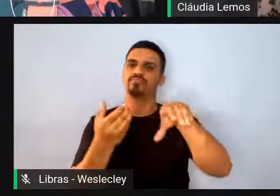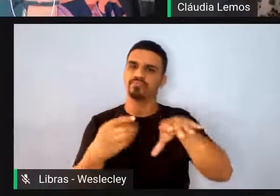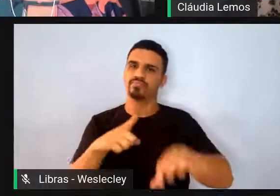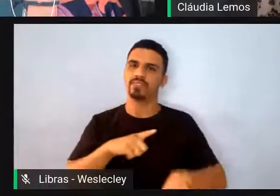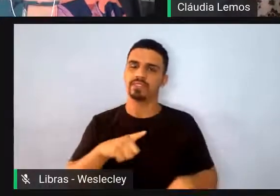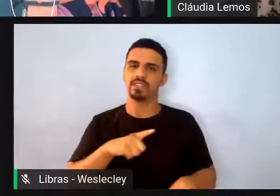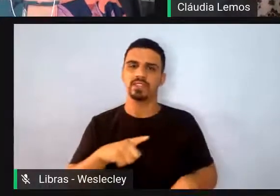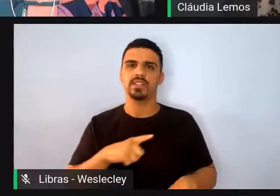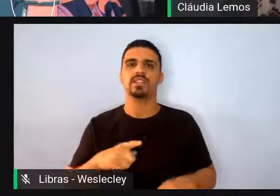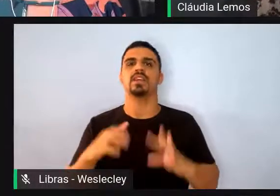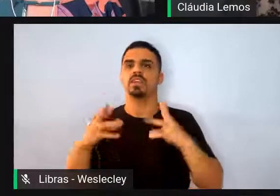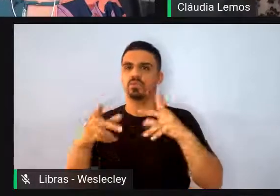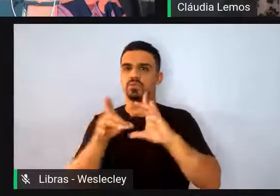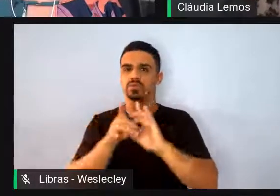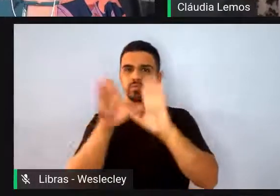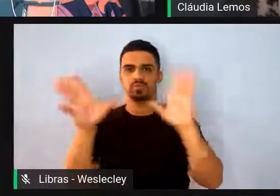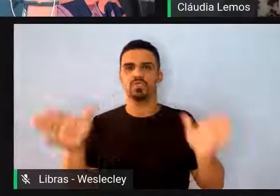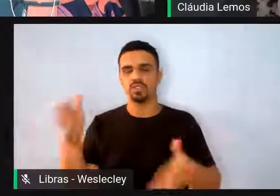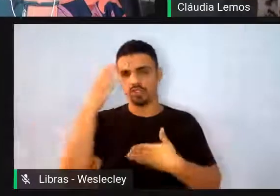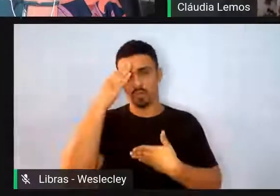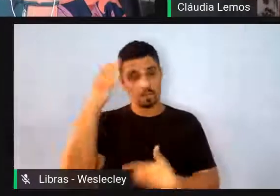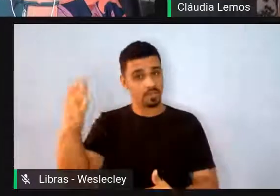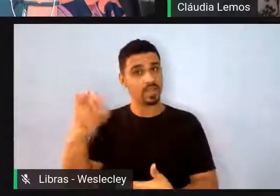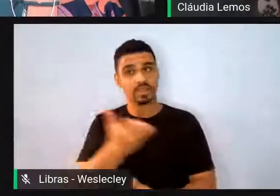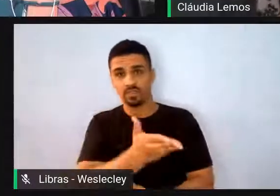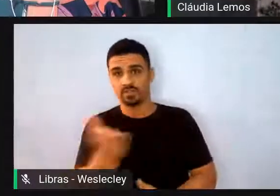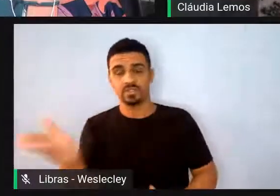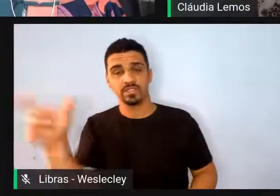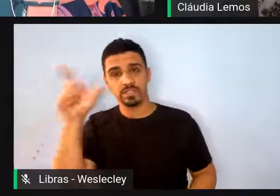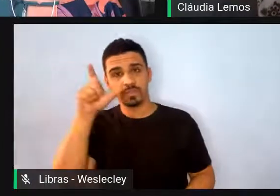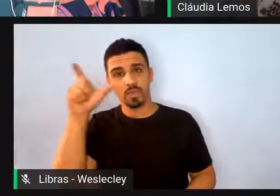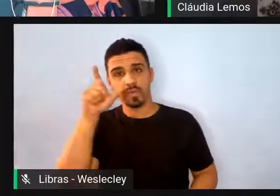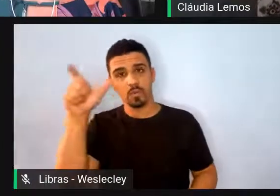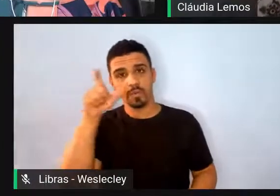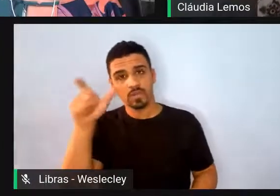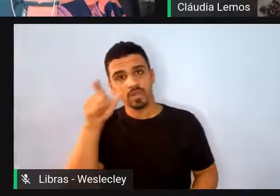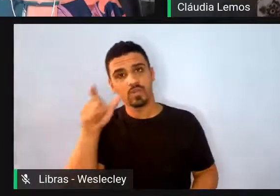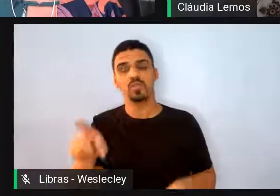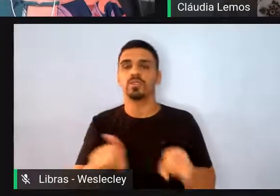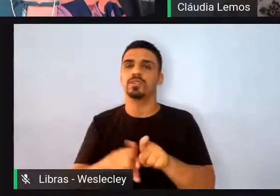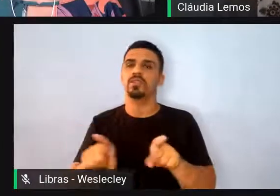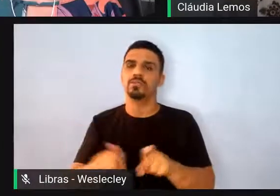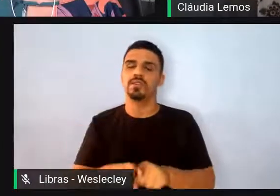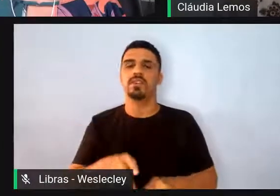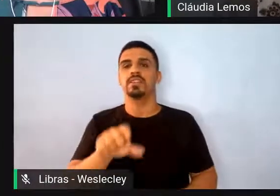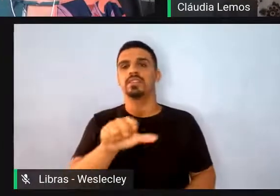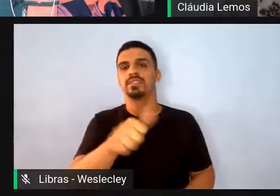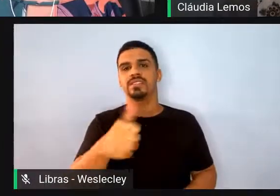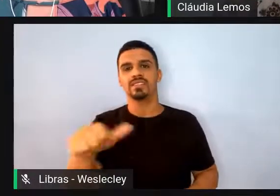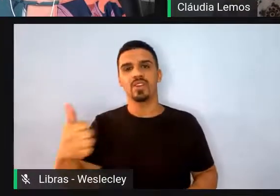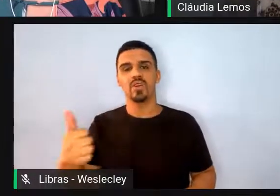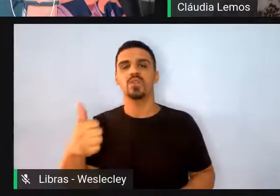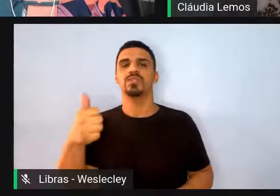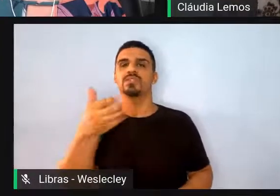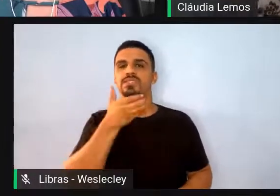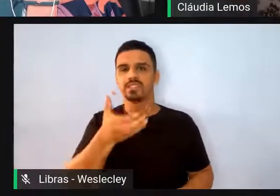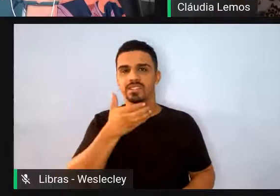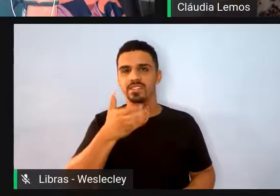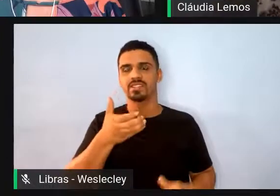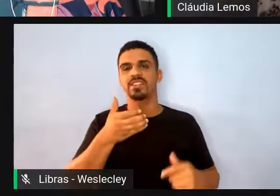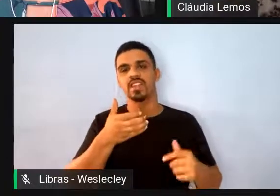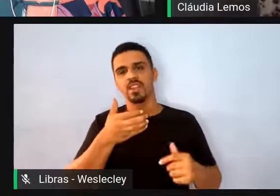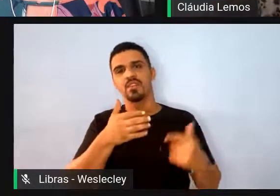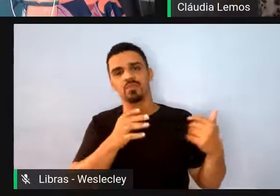todo mundo que trabalha nessa área. Obrigada a todo mundo que nos acompanhou nesse 11 de dezembro, caminhando para o final do ano, mas